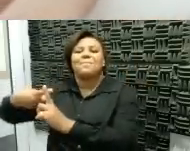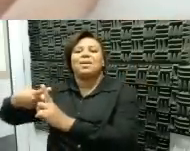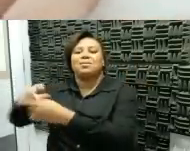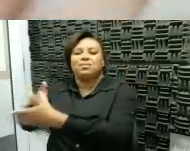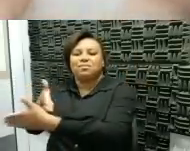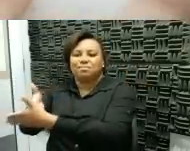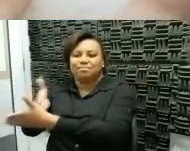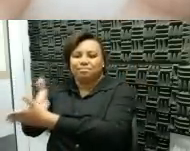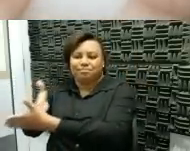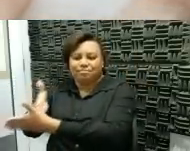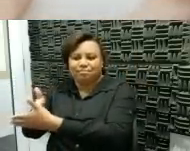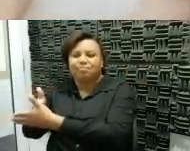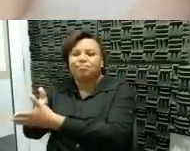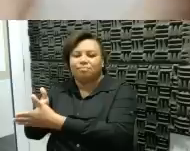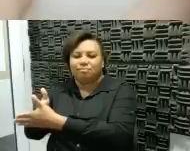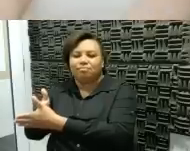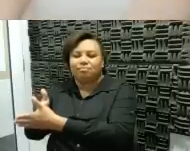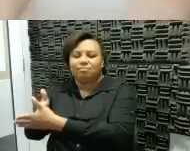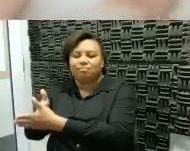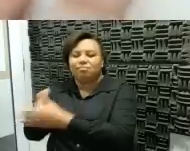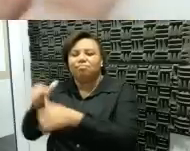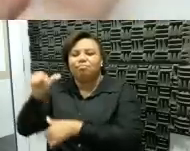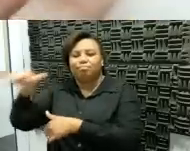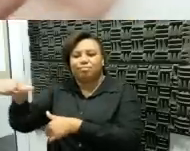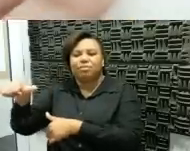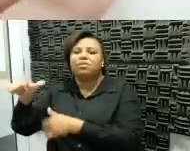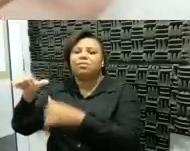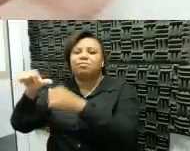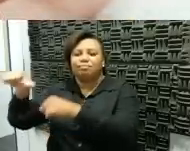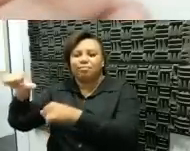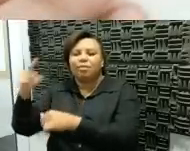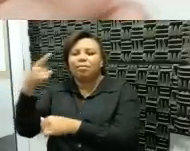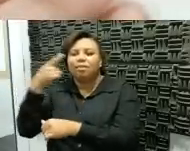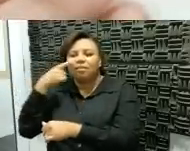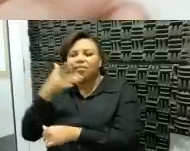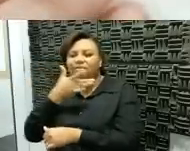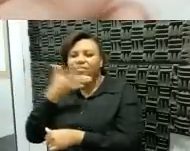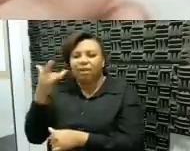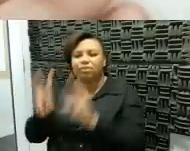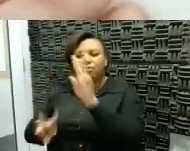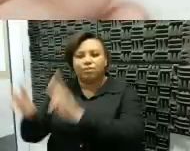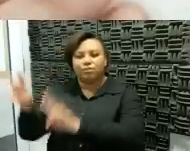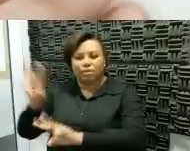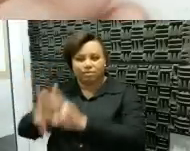um post para ficar mais claro ainda para ficar bem ressaltado a deficiência é a lesão